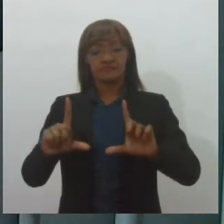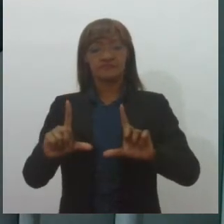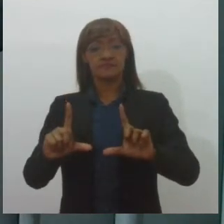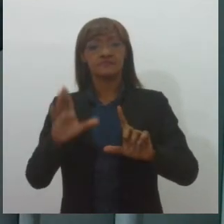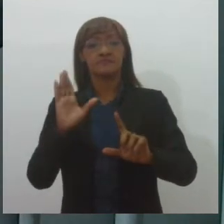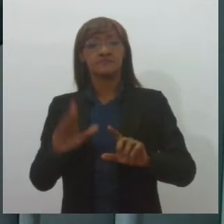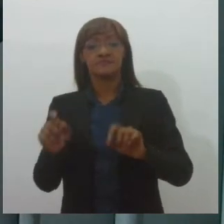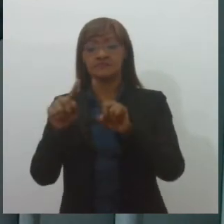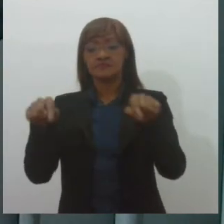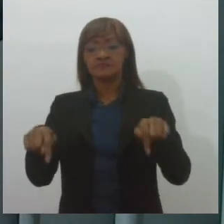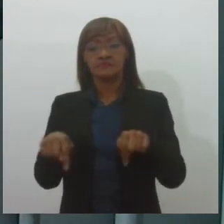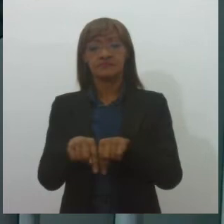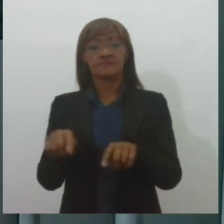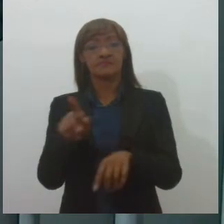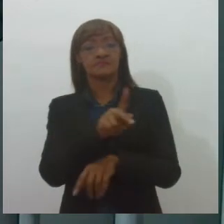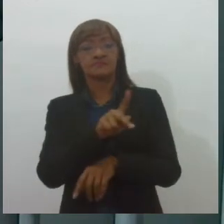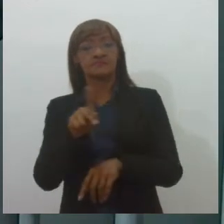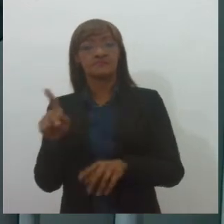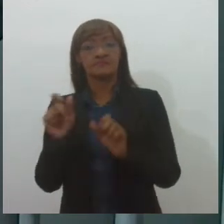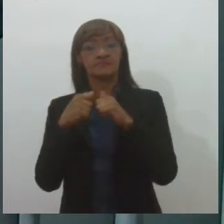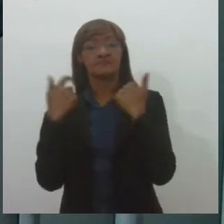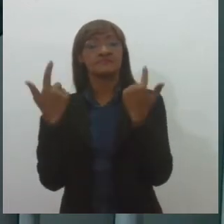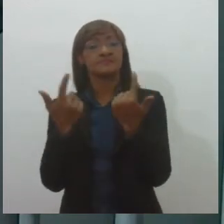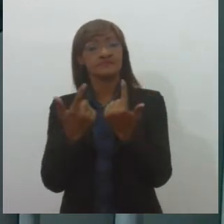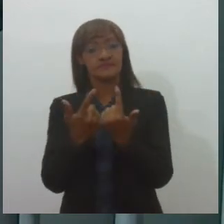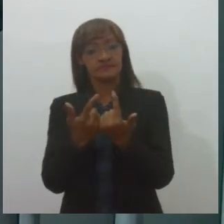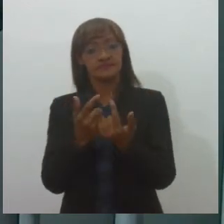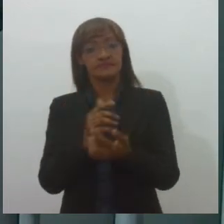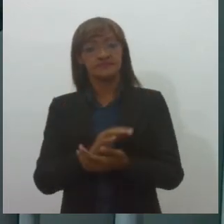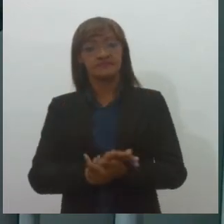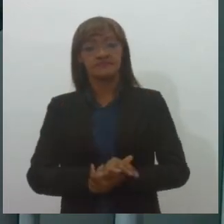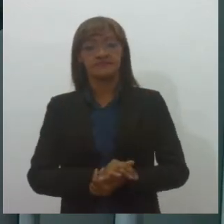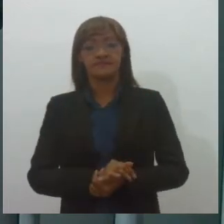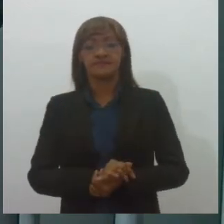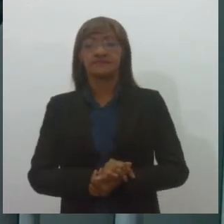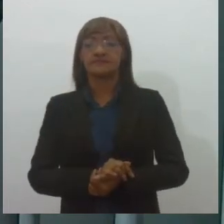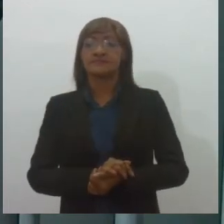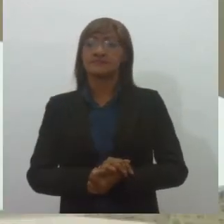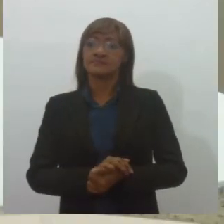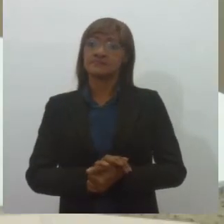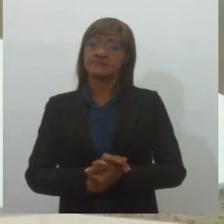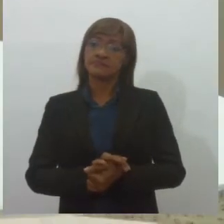aconteceu no gabinete da presidência da Assembleia Legislativa de Sergipe